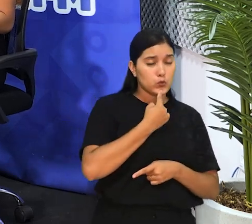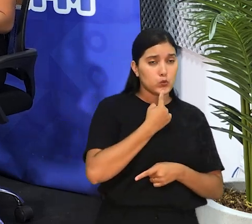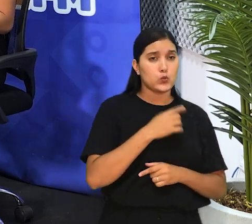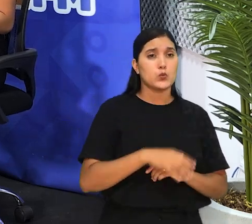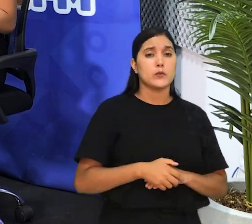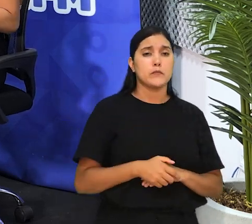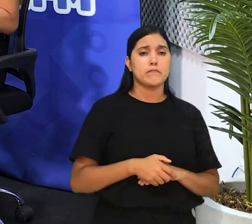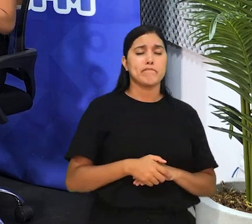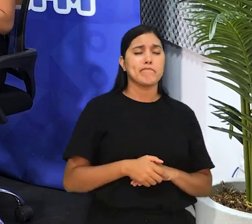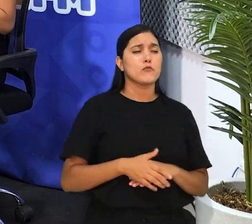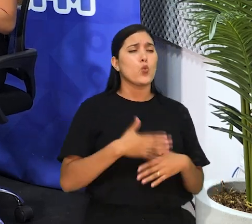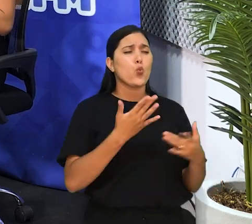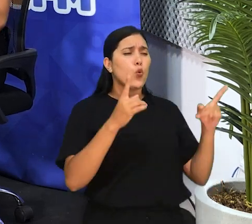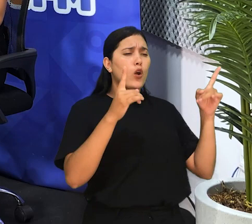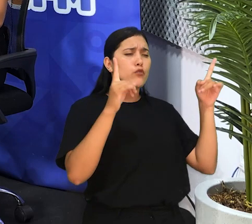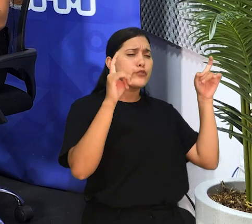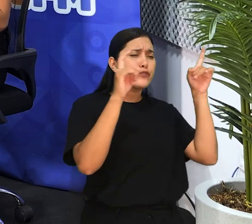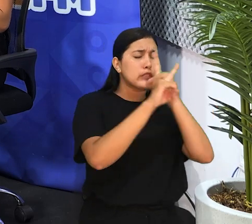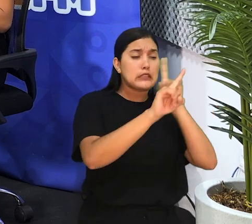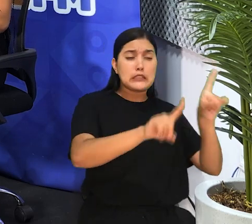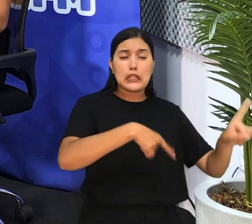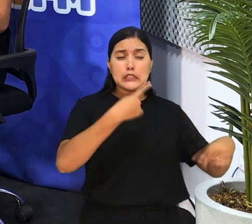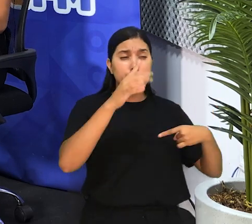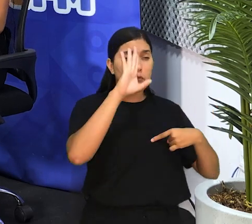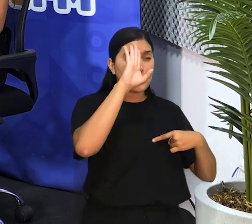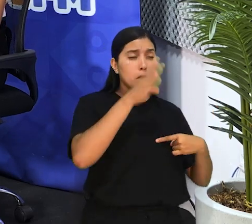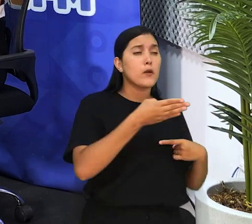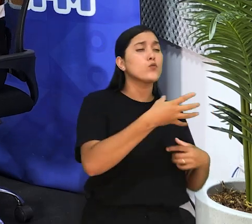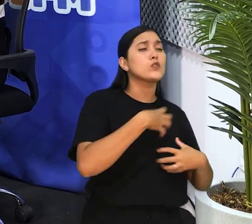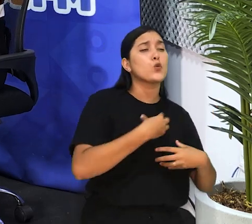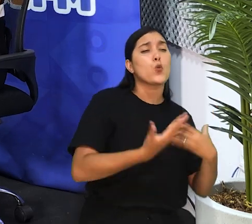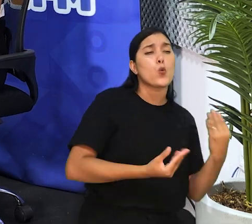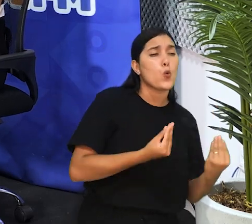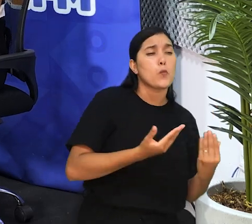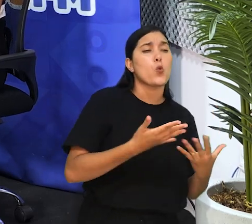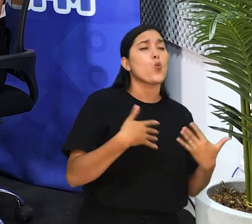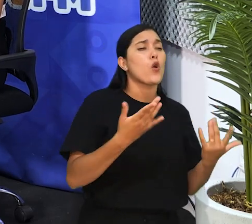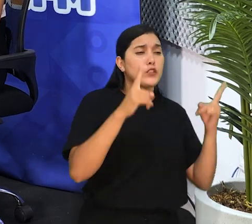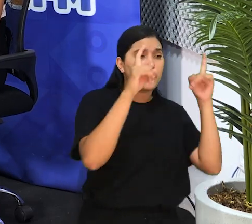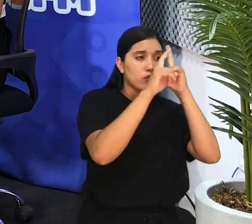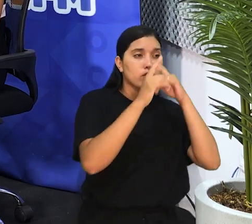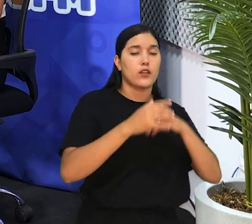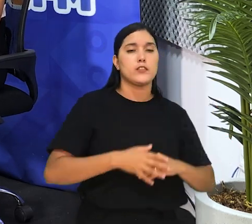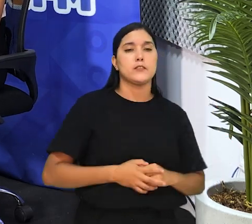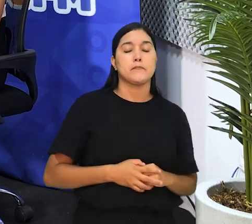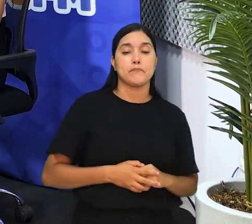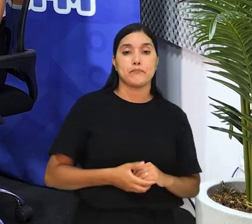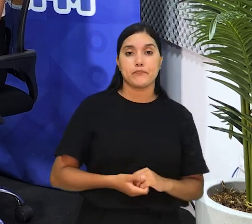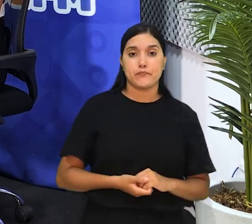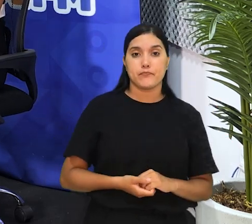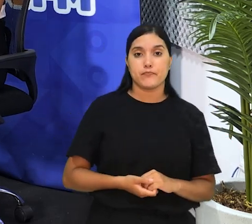que é surda, né? Quais foram os maiores desafios para você? Foi a sociedade, sem